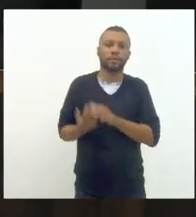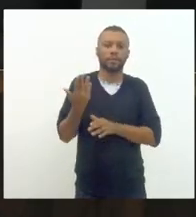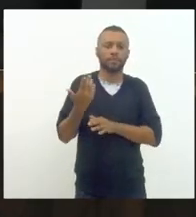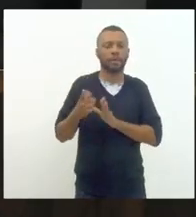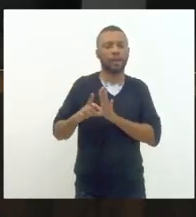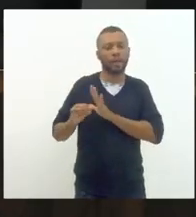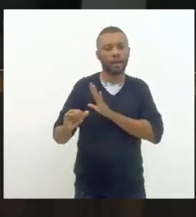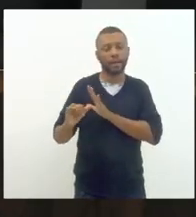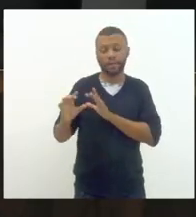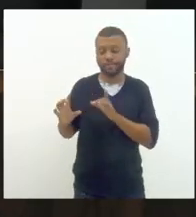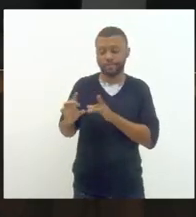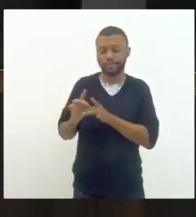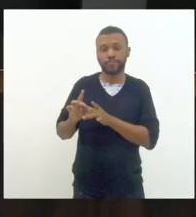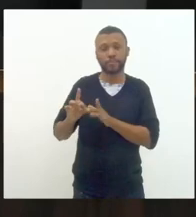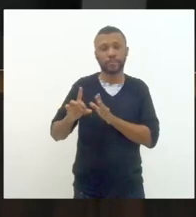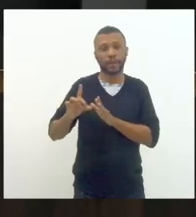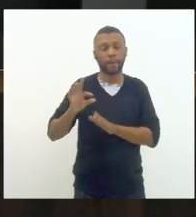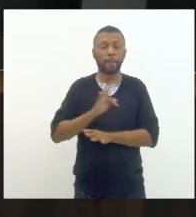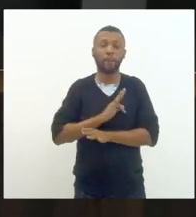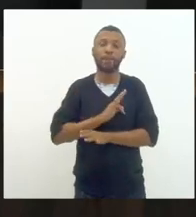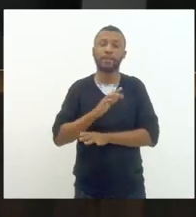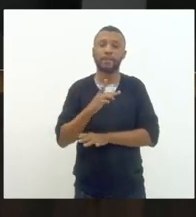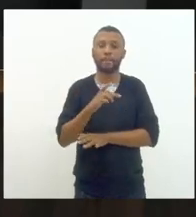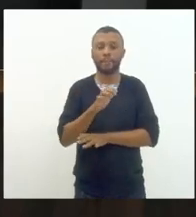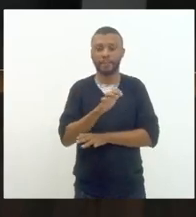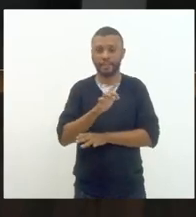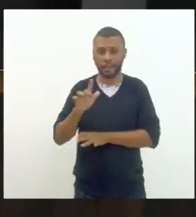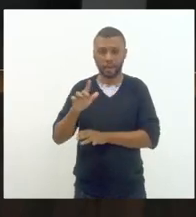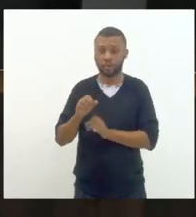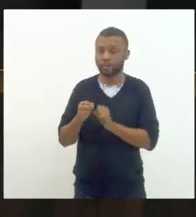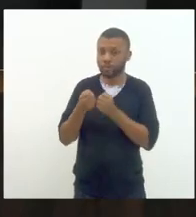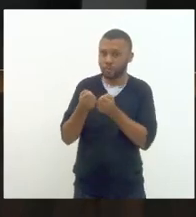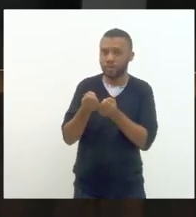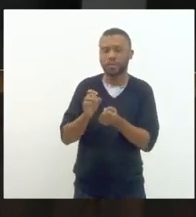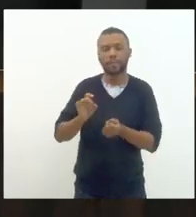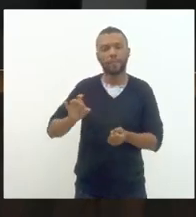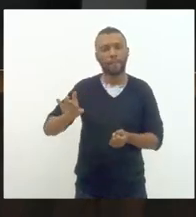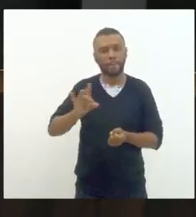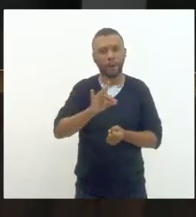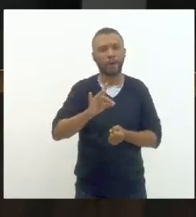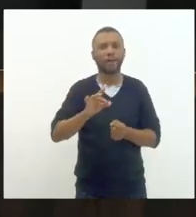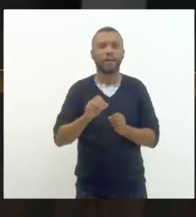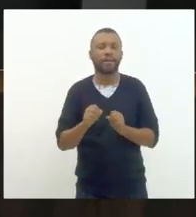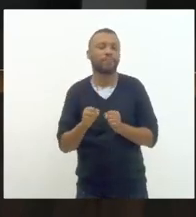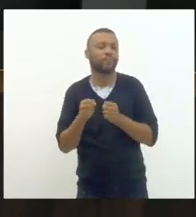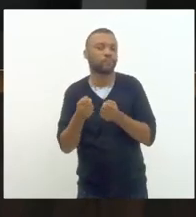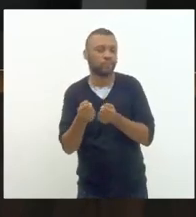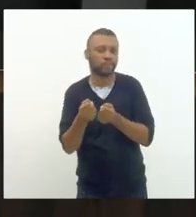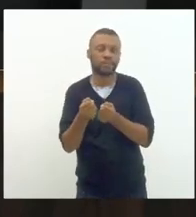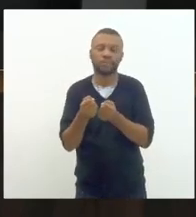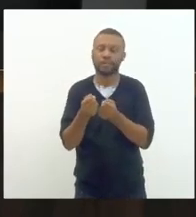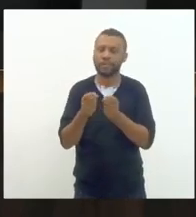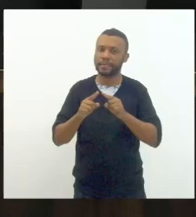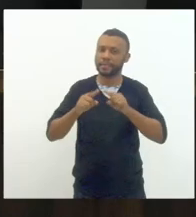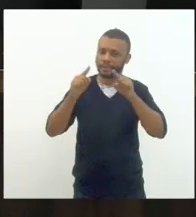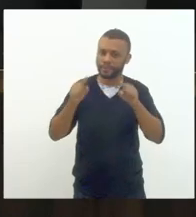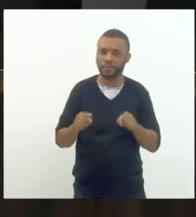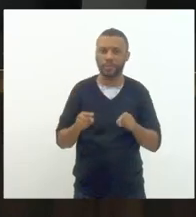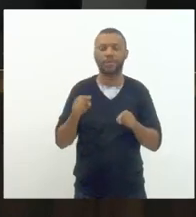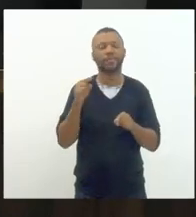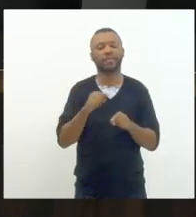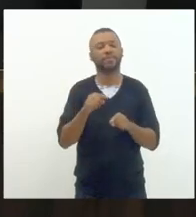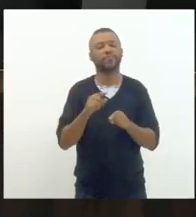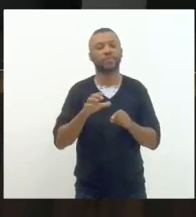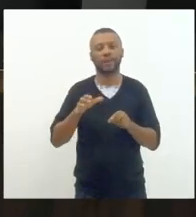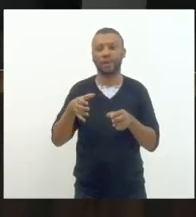Lei Orgânica da Polícia Penal. Então, se não fosse o esforço desses valentes e dedicados servidores, de toda a